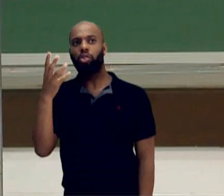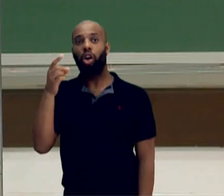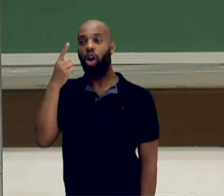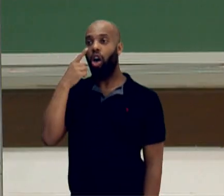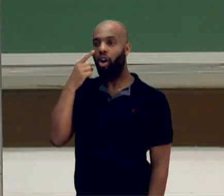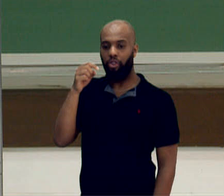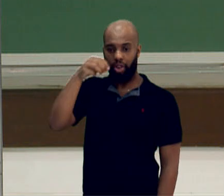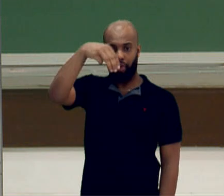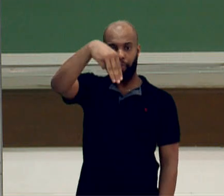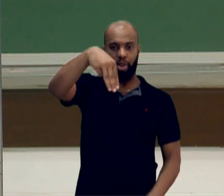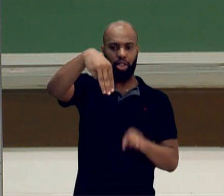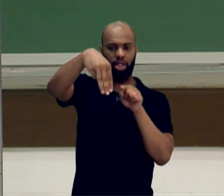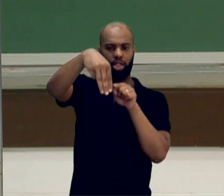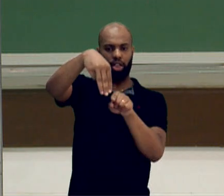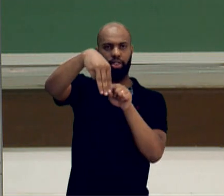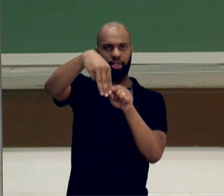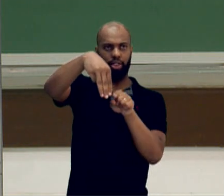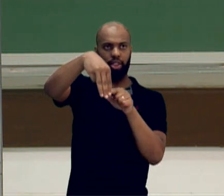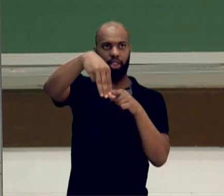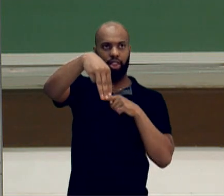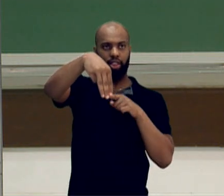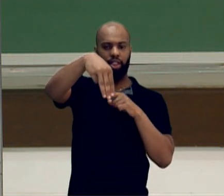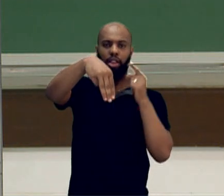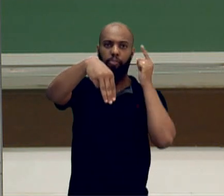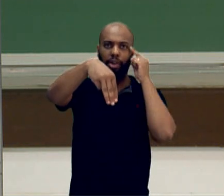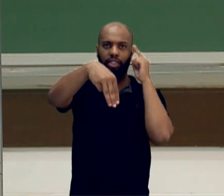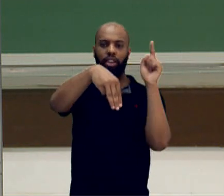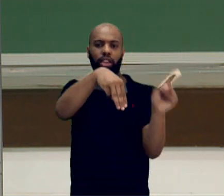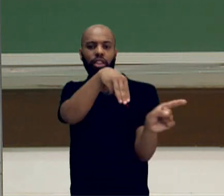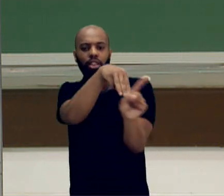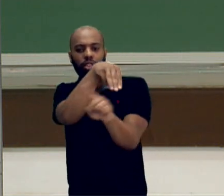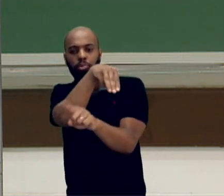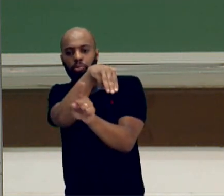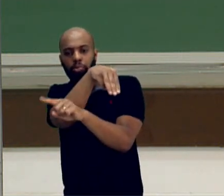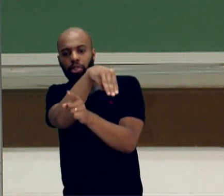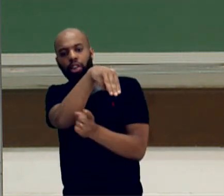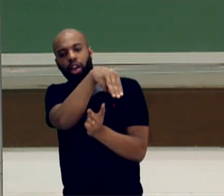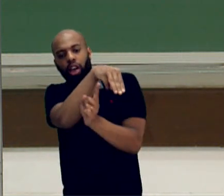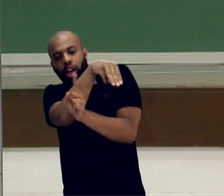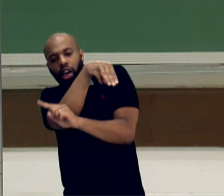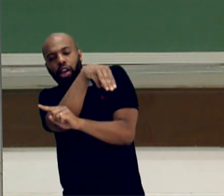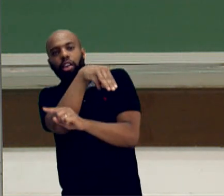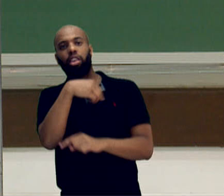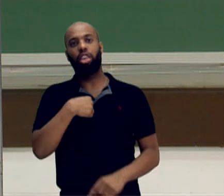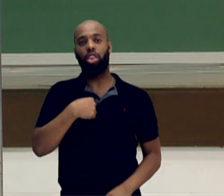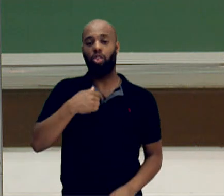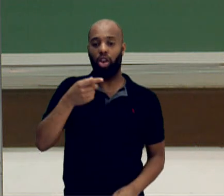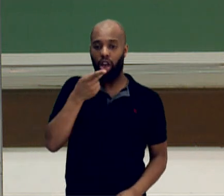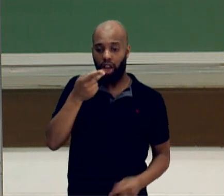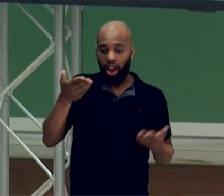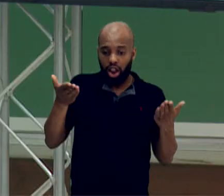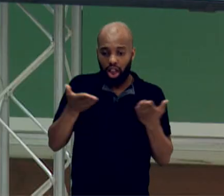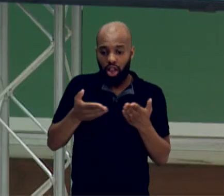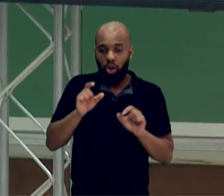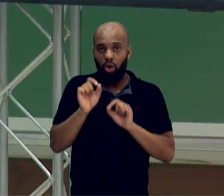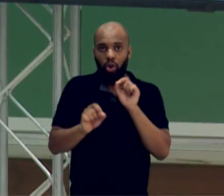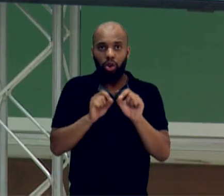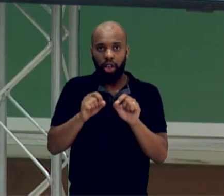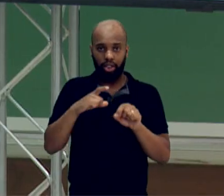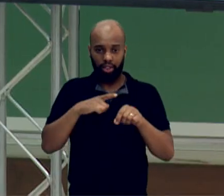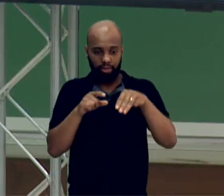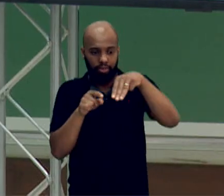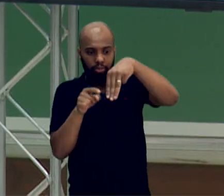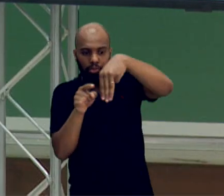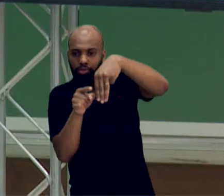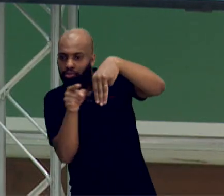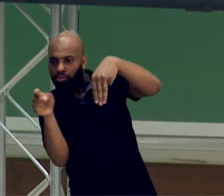o metro está aqui e eu tenho que pensar em decímetro, e eu acabei de dizer que